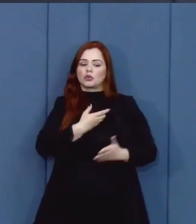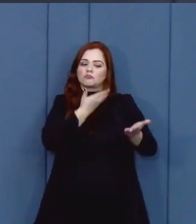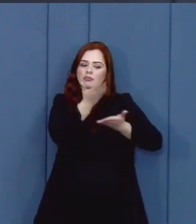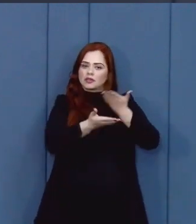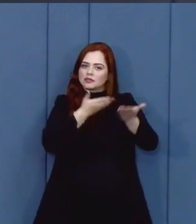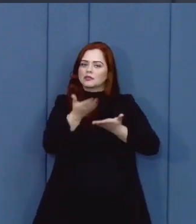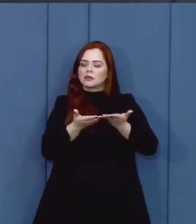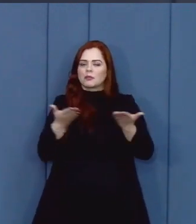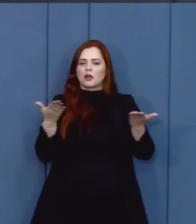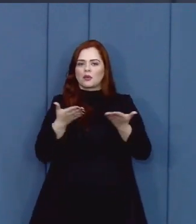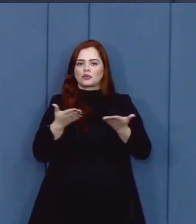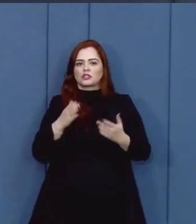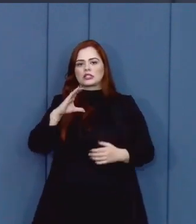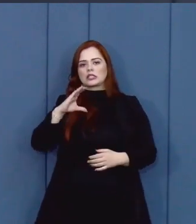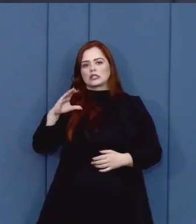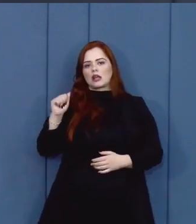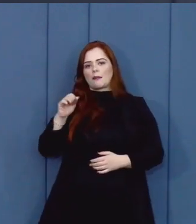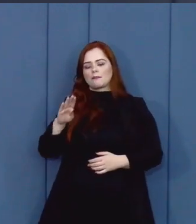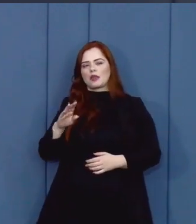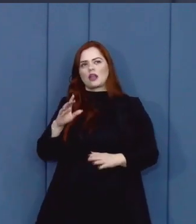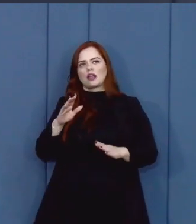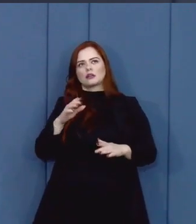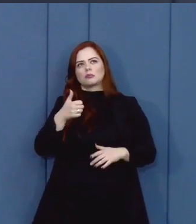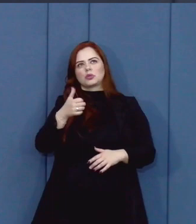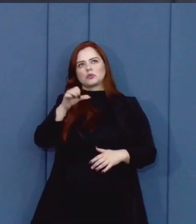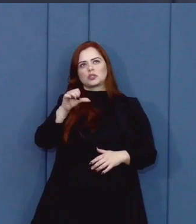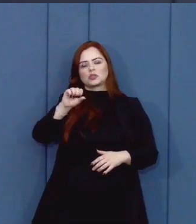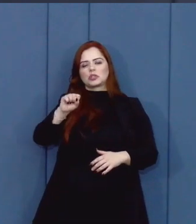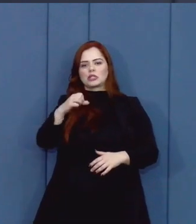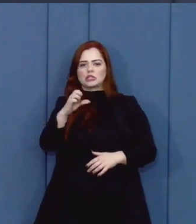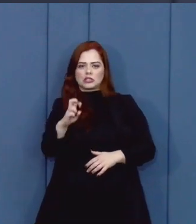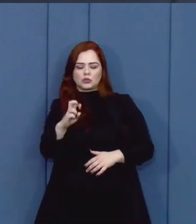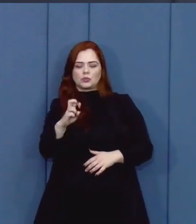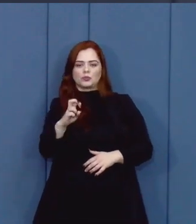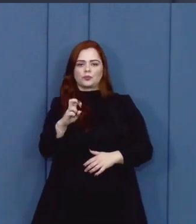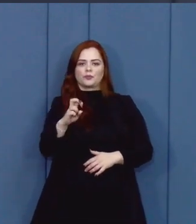participava e participa do CCAB desde